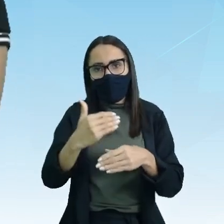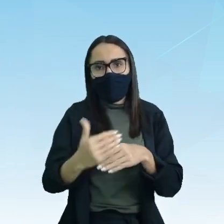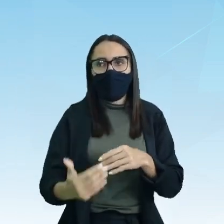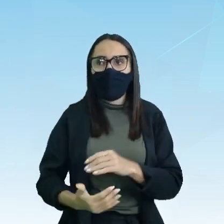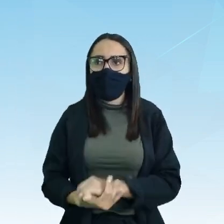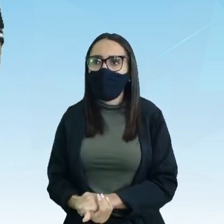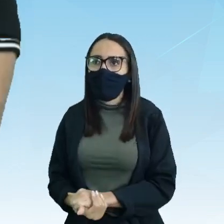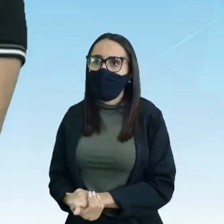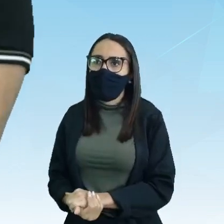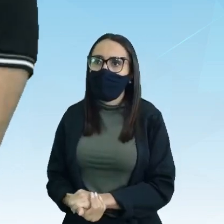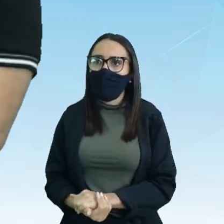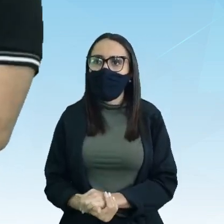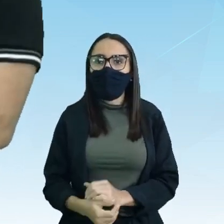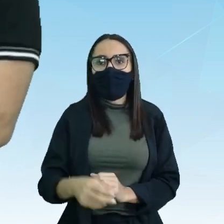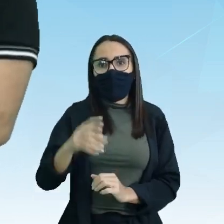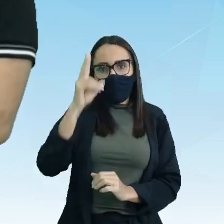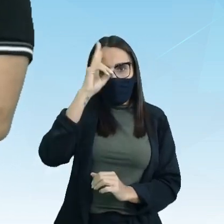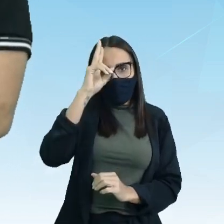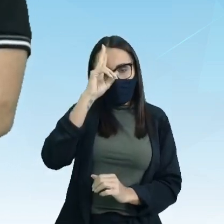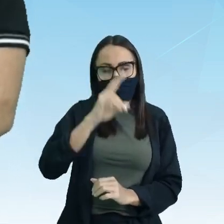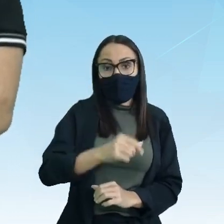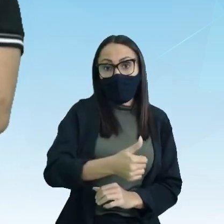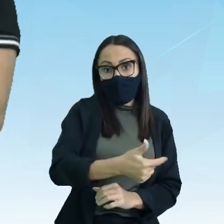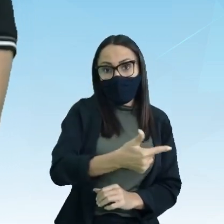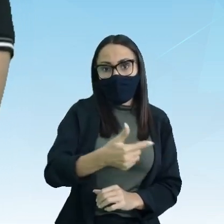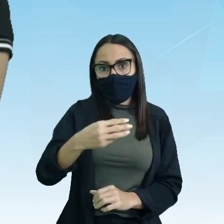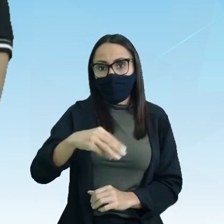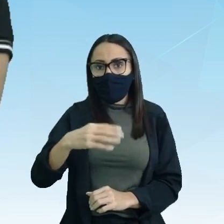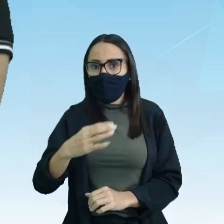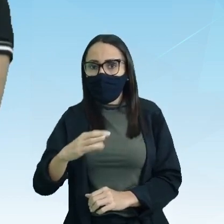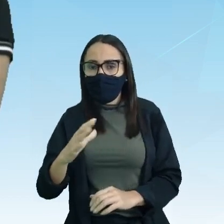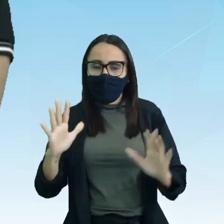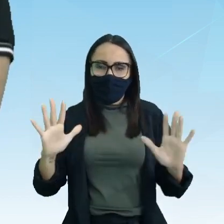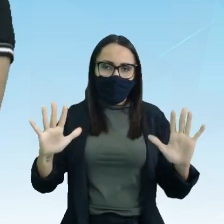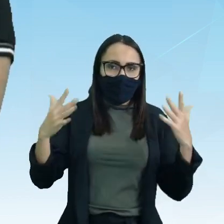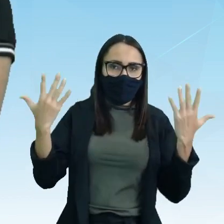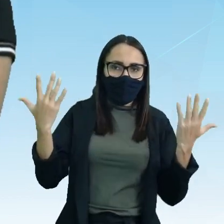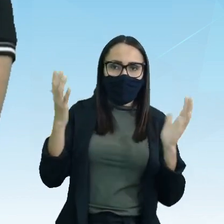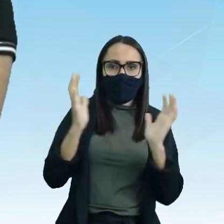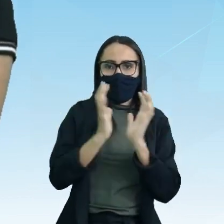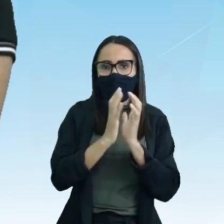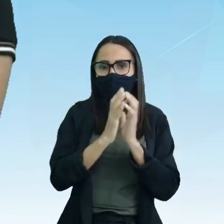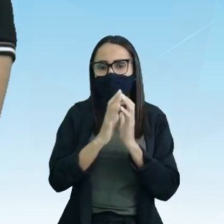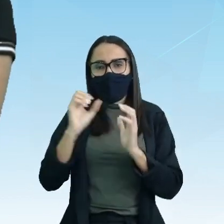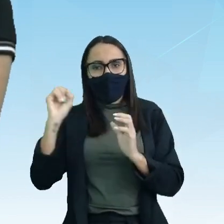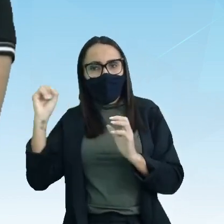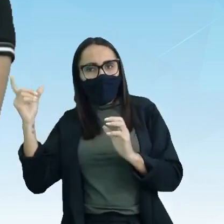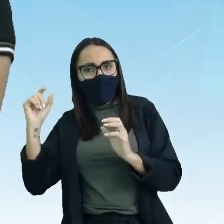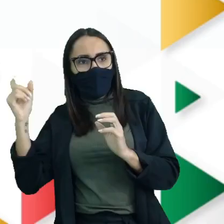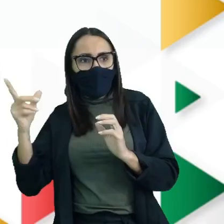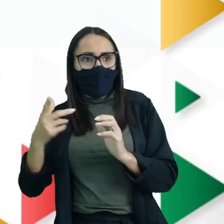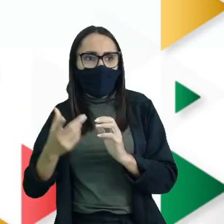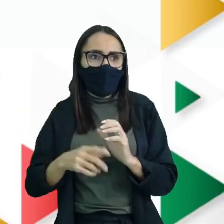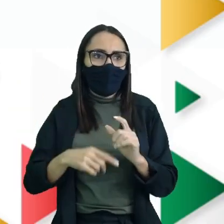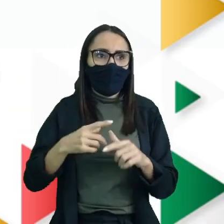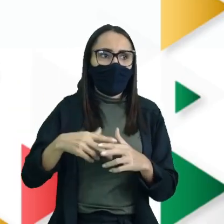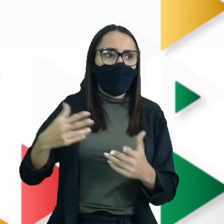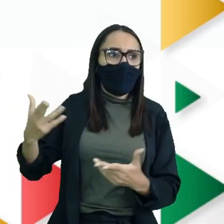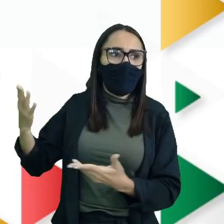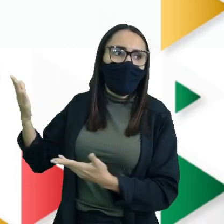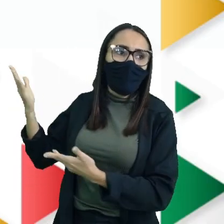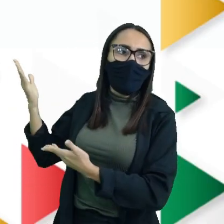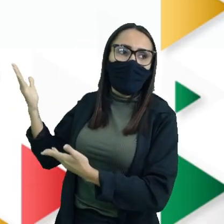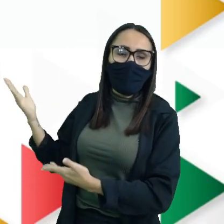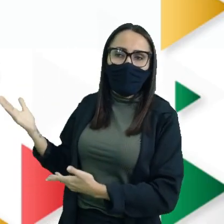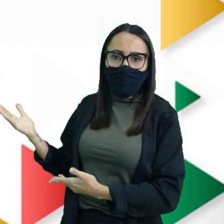restauração. E lembrar que 12 de março é aniversário do Recife. Eita, é mesmo. Certo. Recife e Olinda. Aí, e olha aí os produtos. Um boxezinho, né,